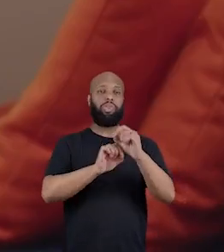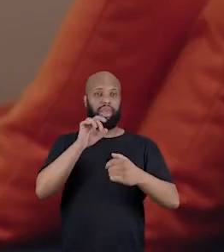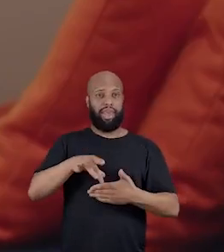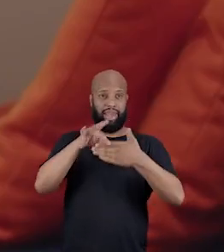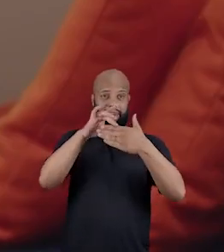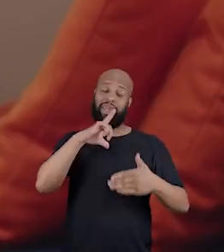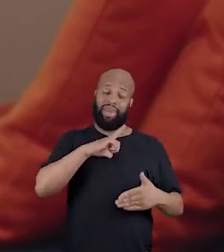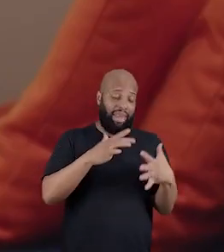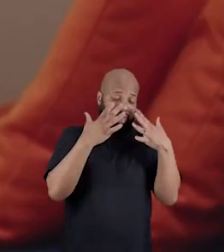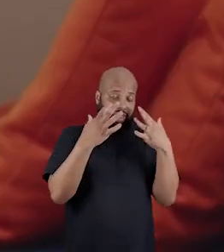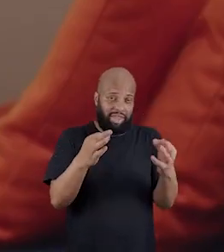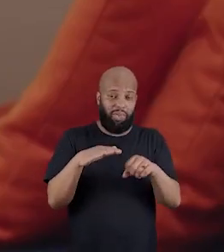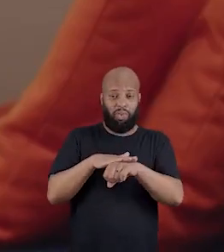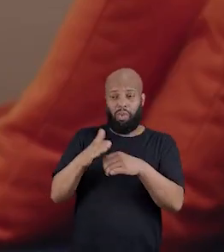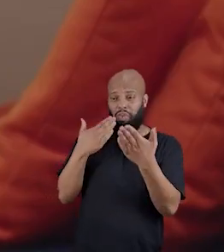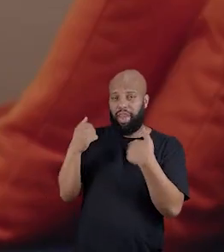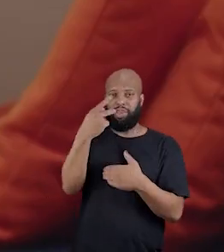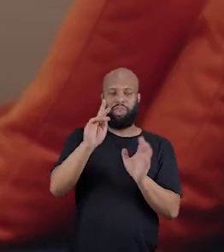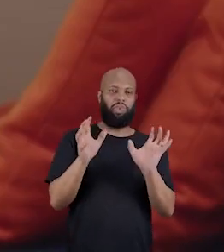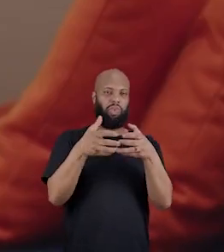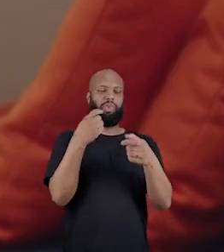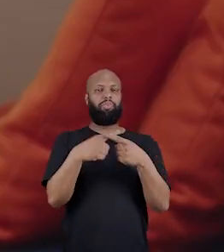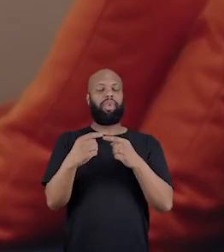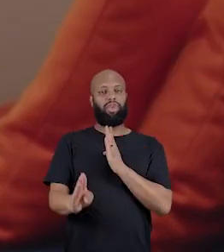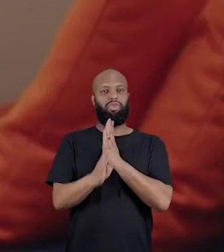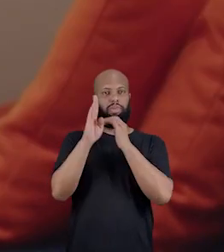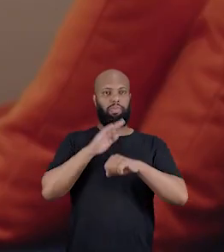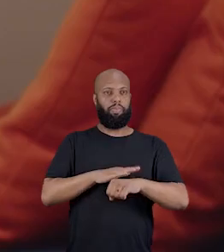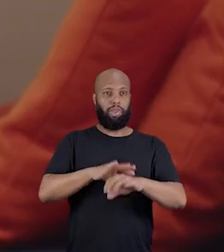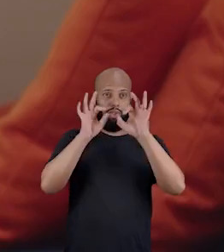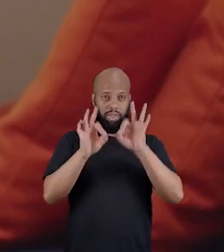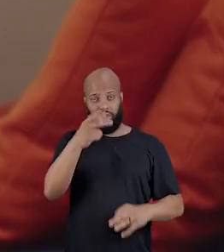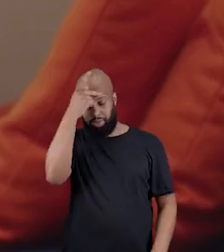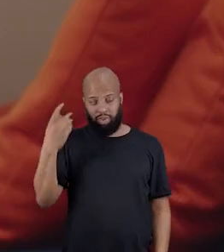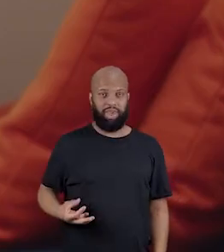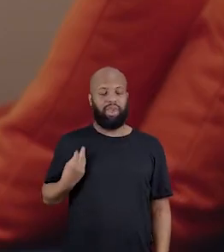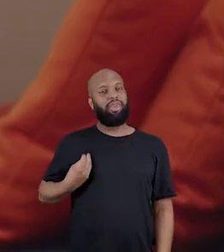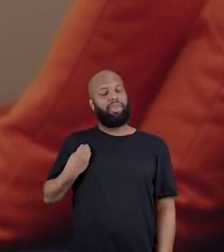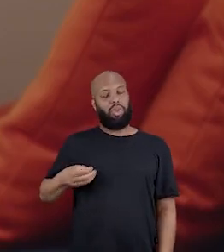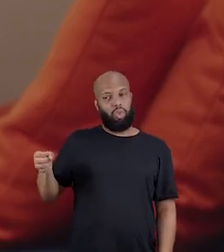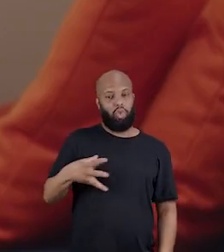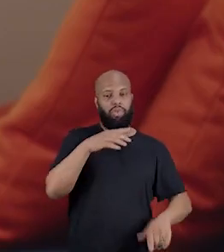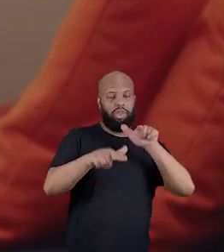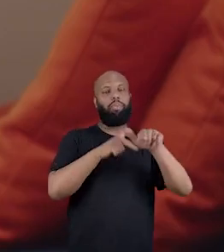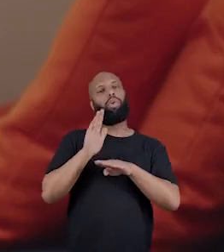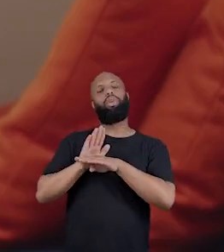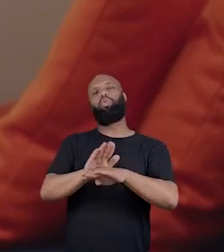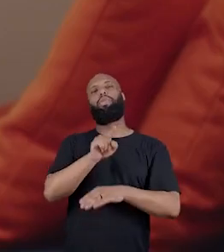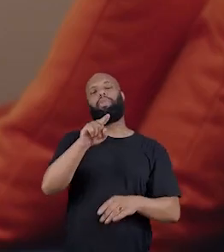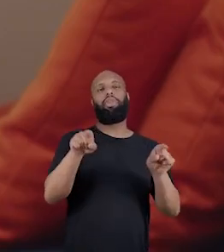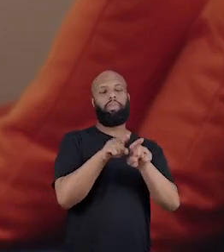assim, líder, fiquem atentos, conversem com seus times, porque identificar o momento onde a pessoa está dentro de uma nova atividade te